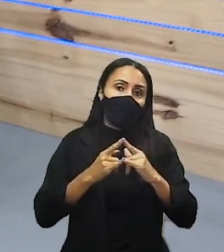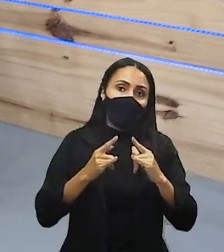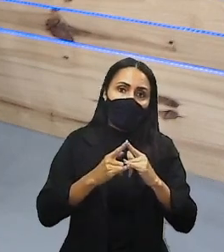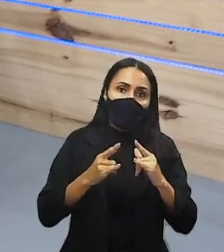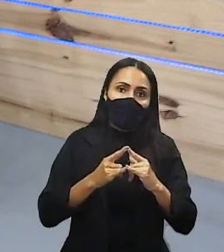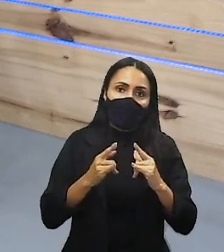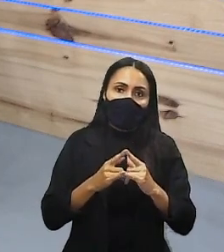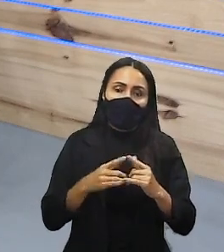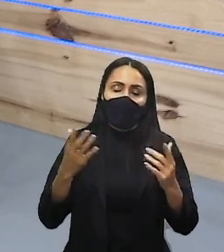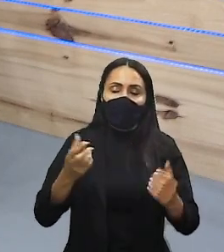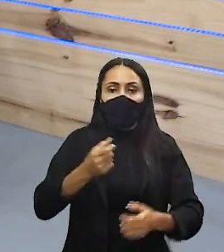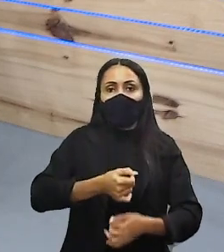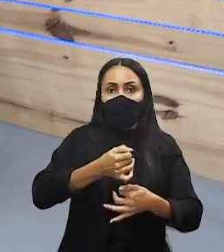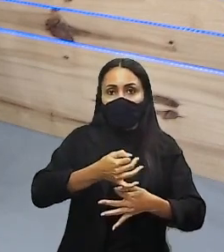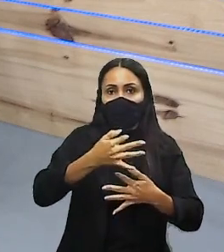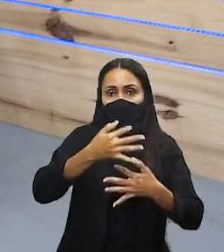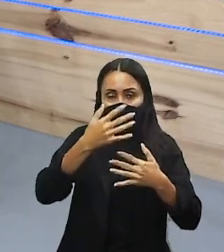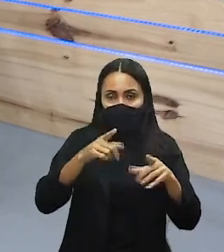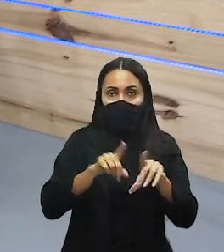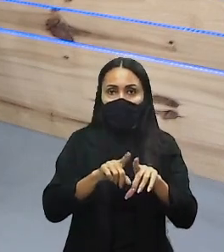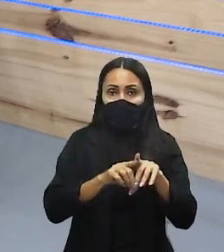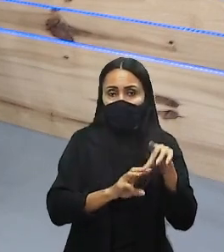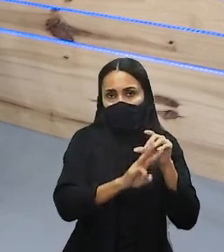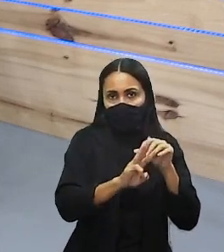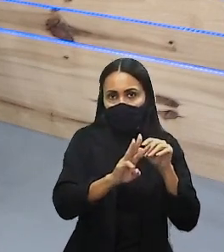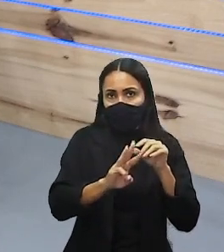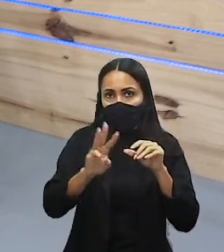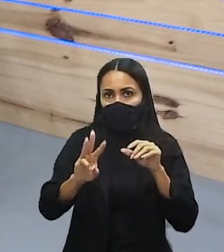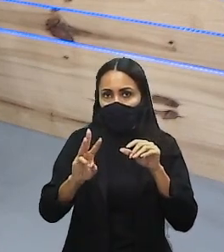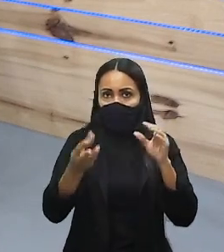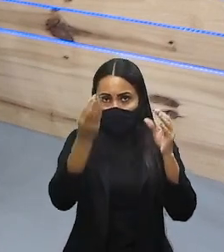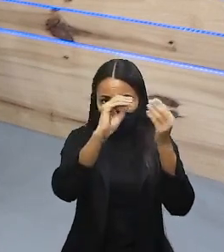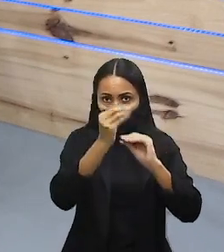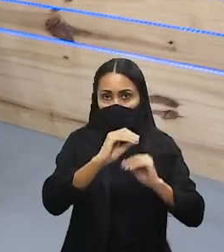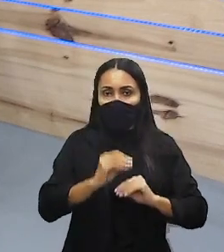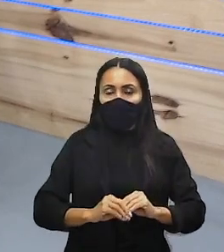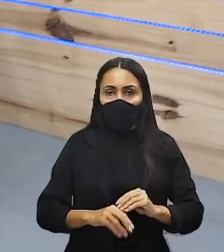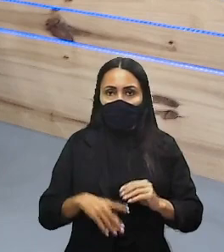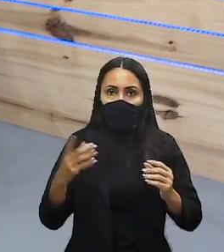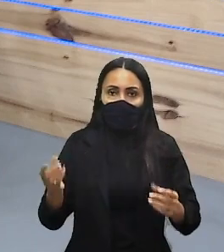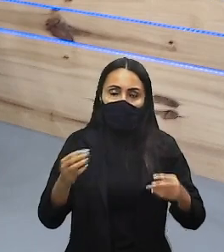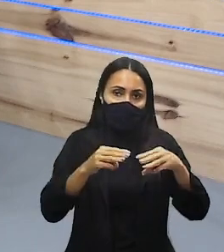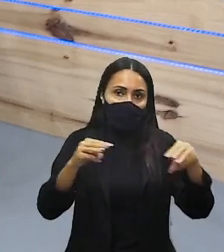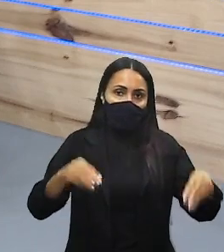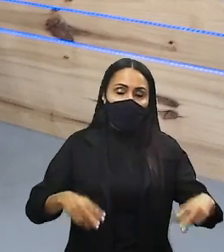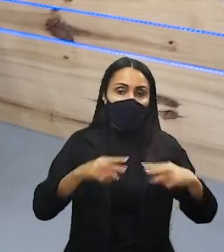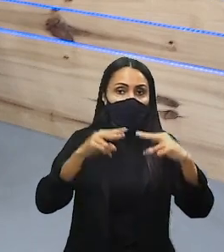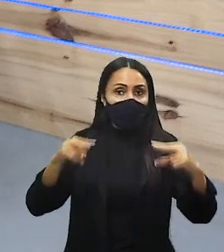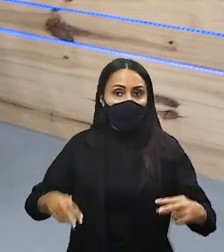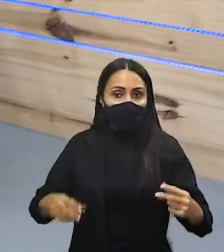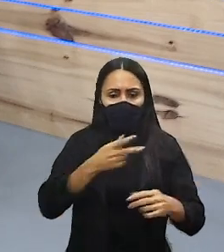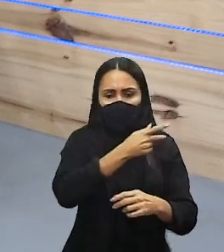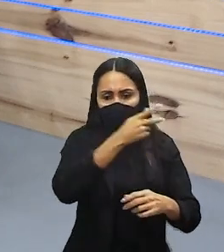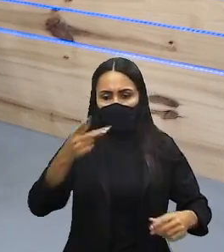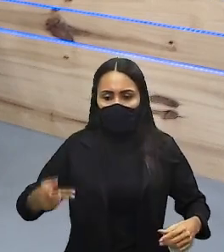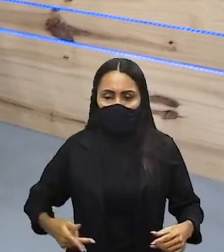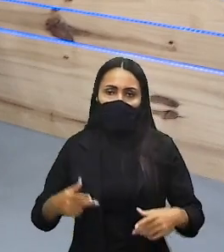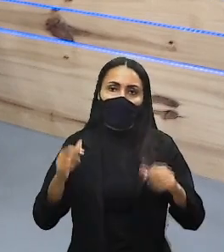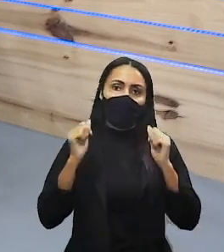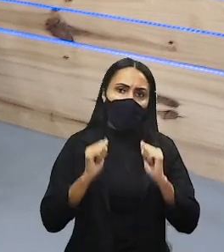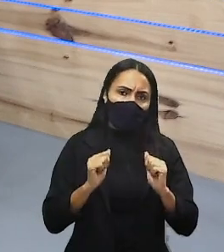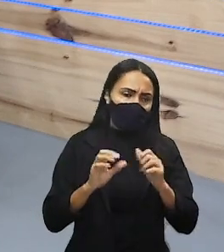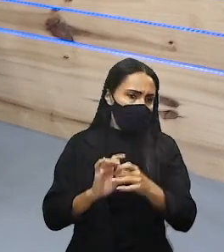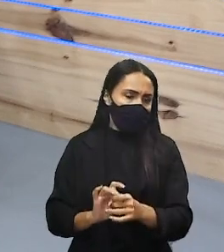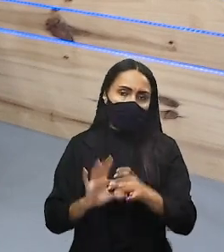pode colocar no chat também, né, os links desses museus. São todos museus virtuais, você pode visitá-los, você pode conhecer mais